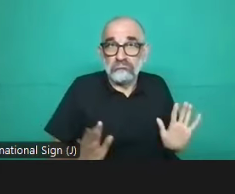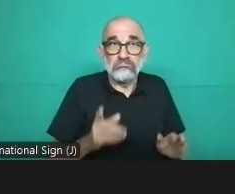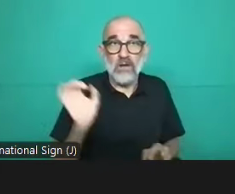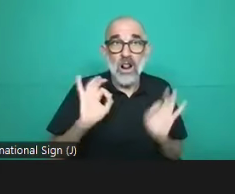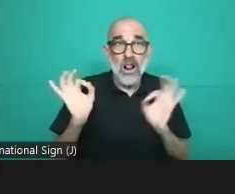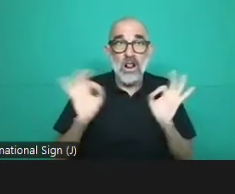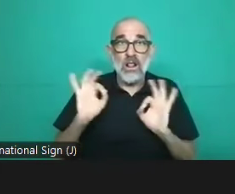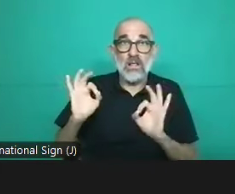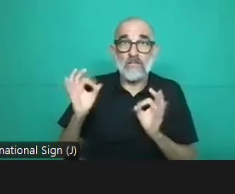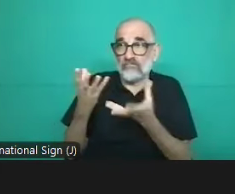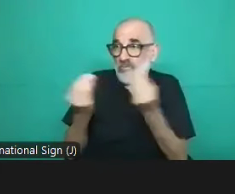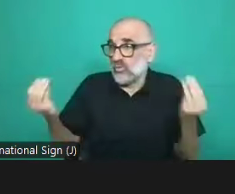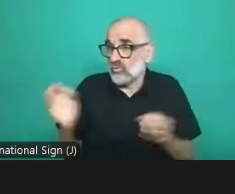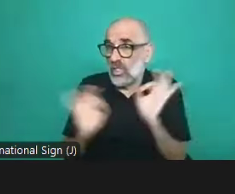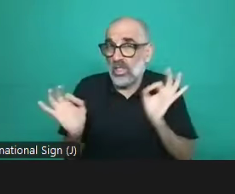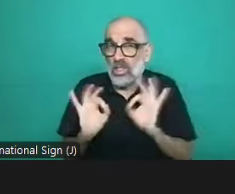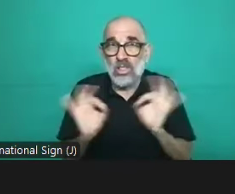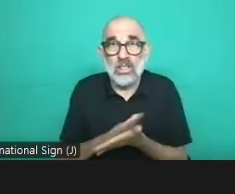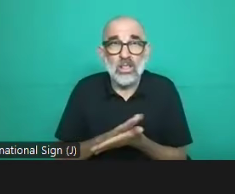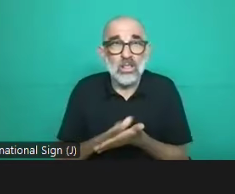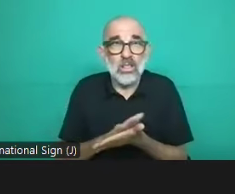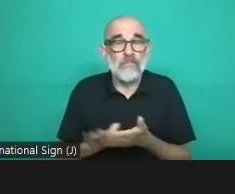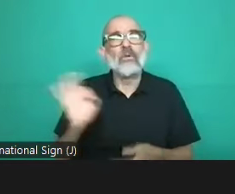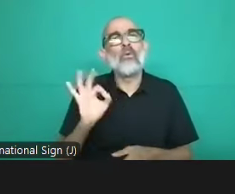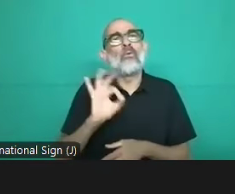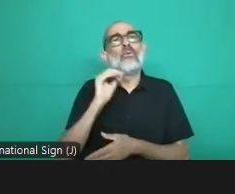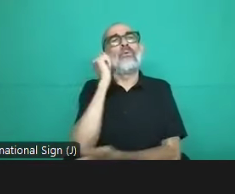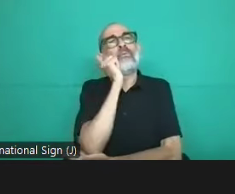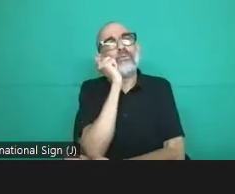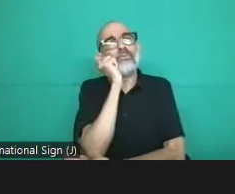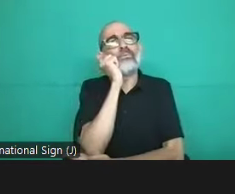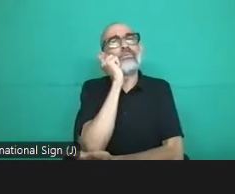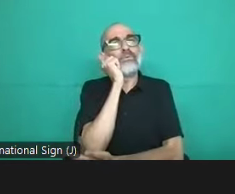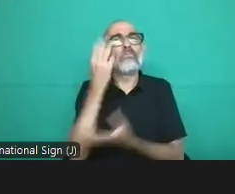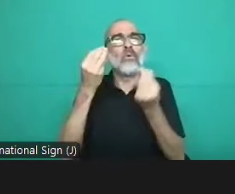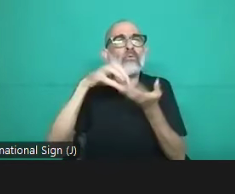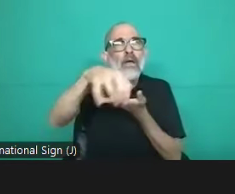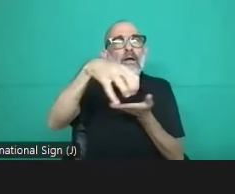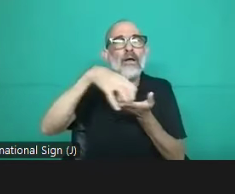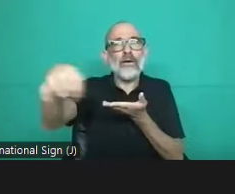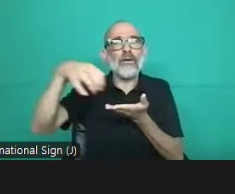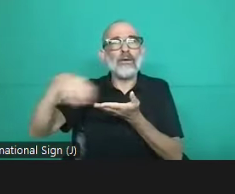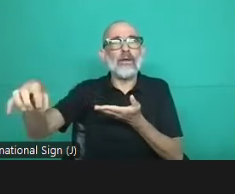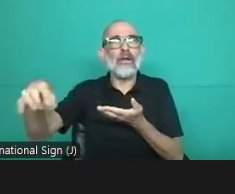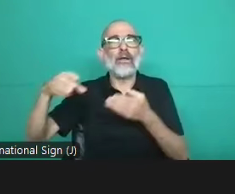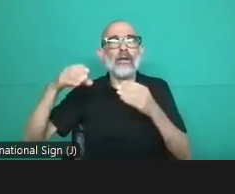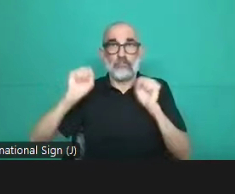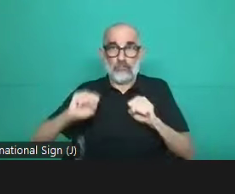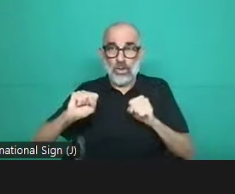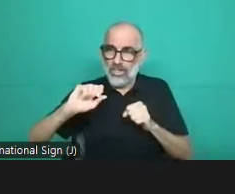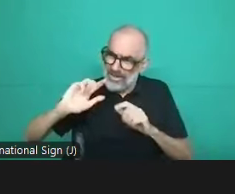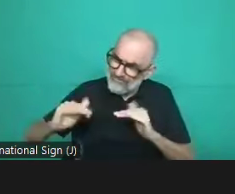depender do problema de saúde do paciente. E o serviço de atenção especializada, ele vai ter que,